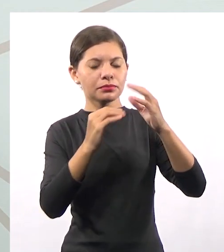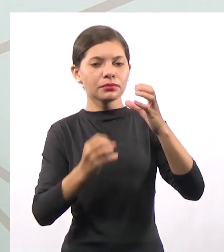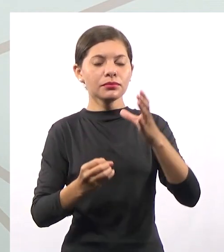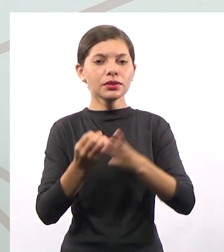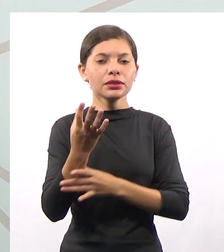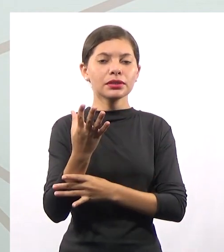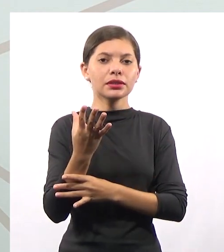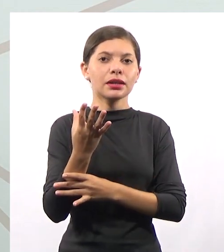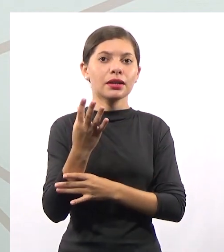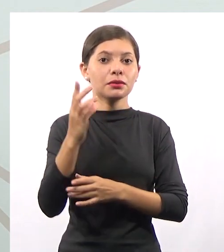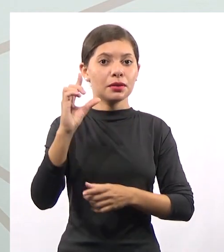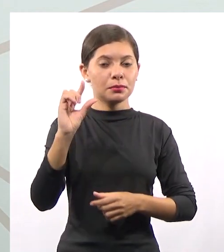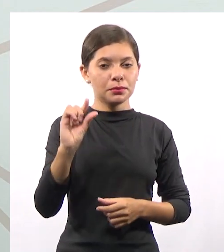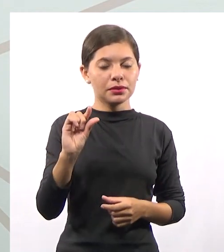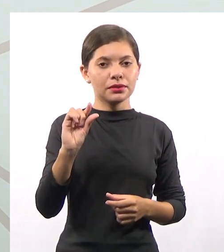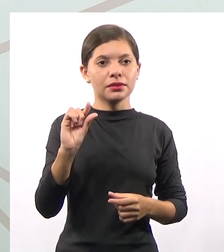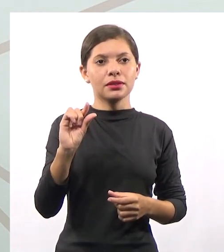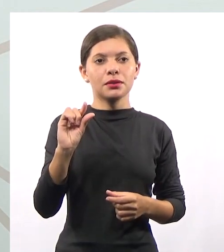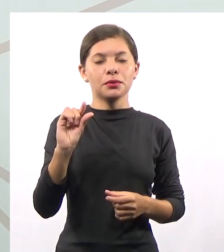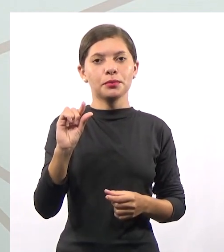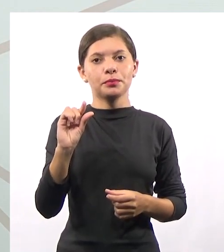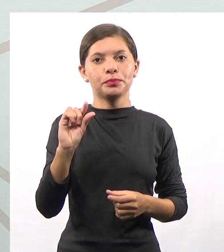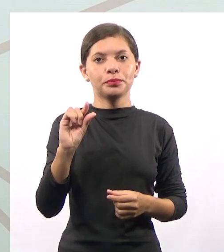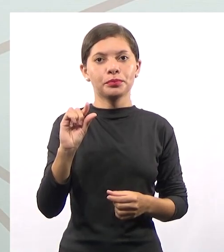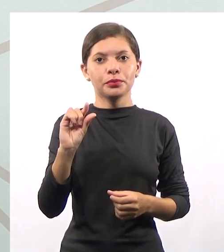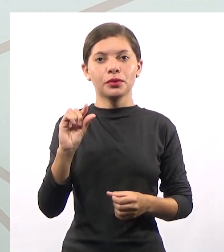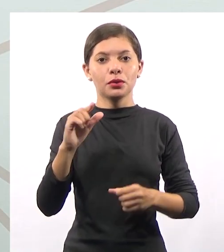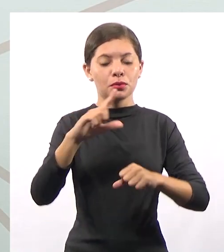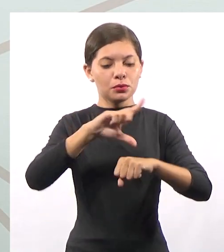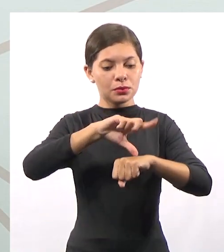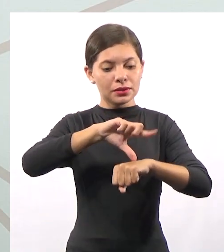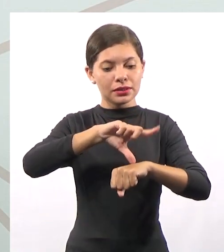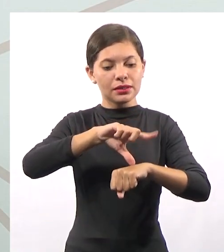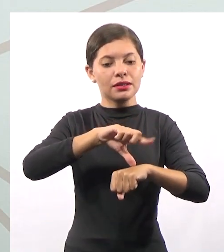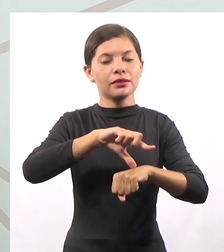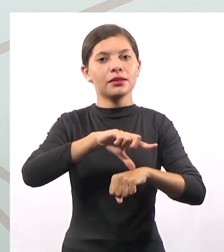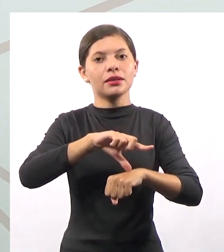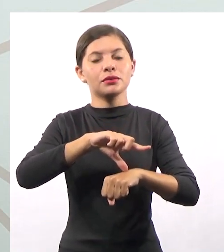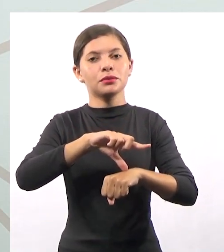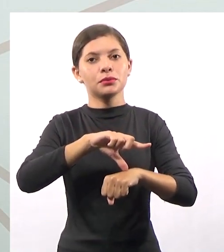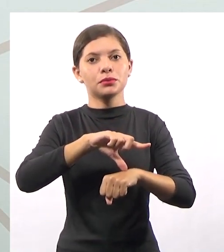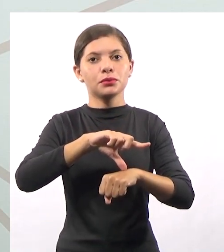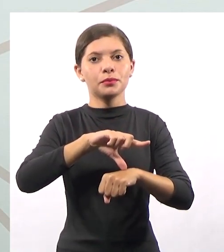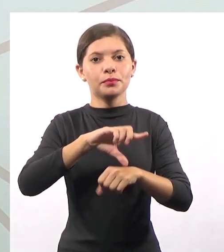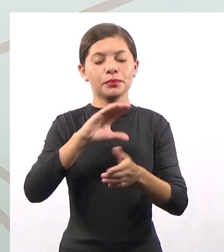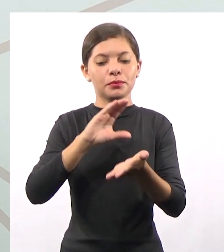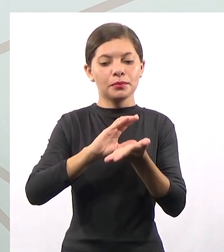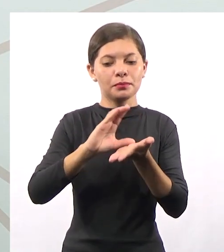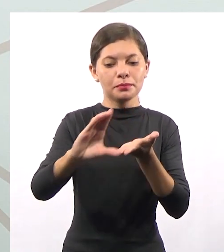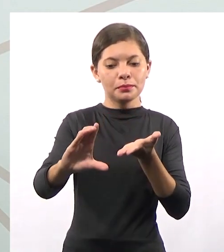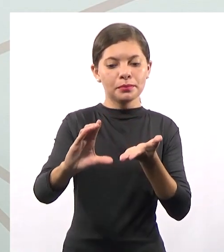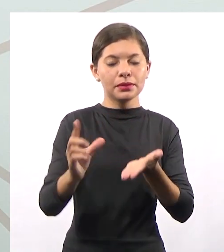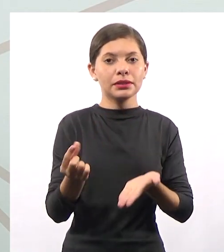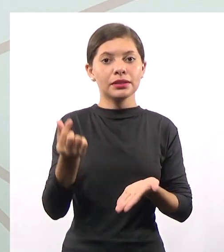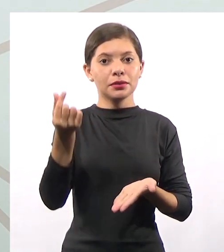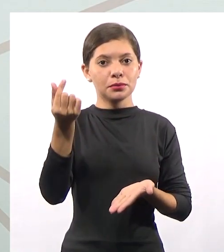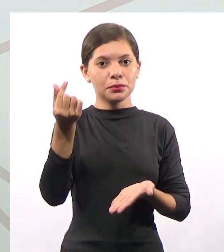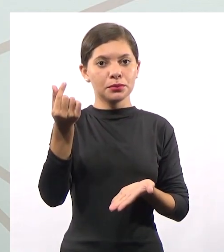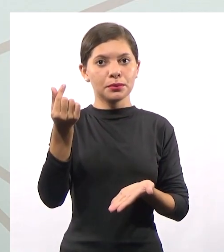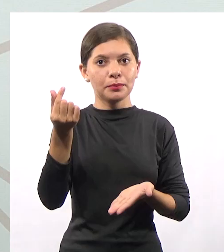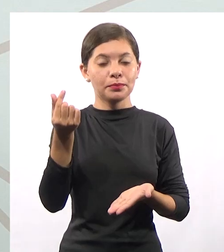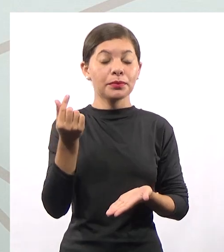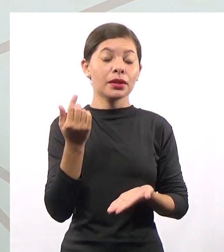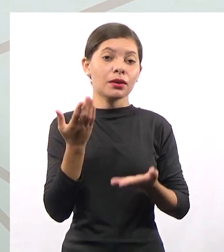que foram criados, eles minimizaram e mitigaram os atrasos no repasse de recursos para a